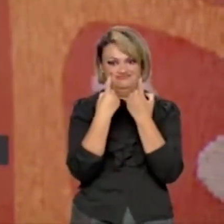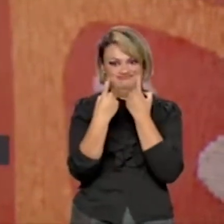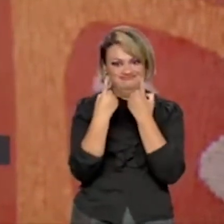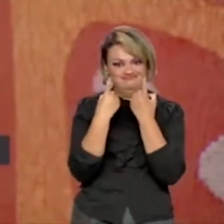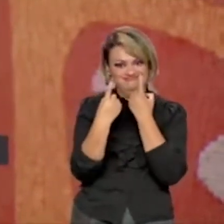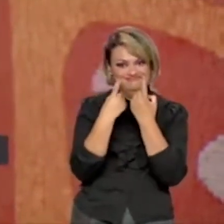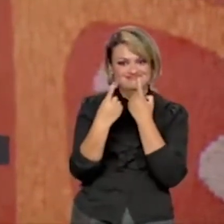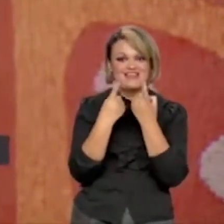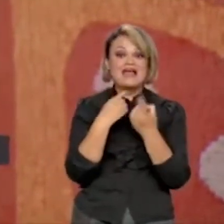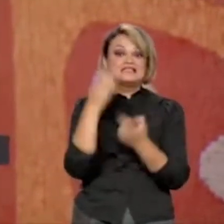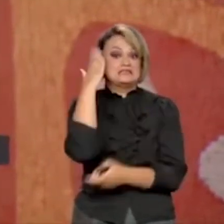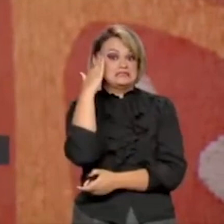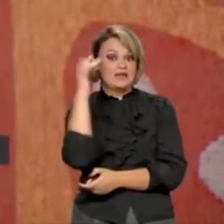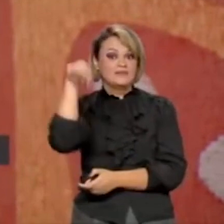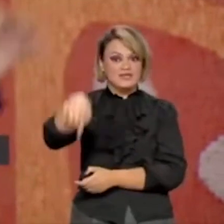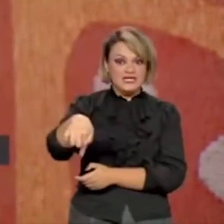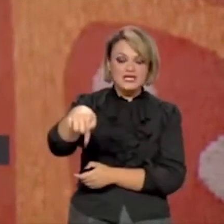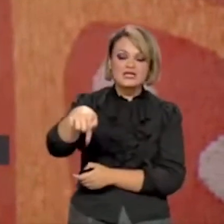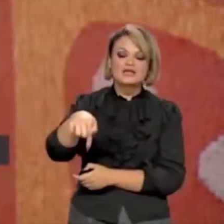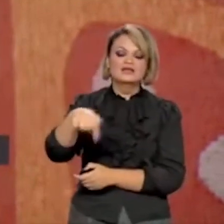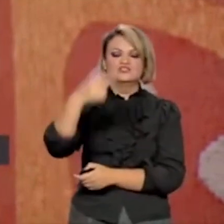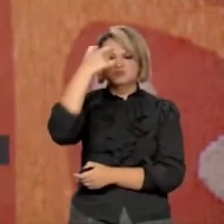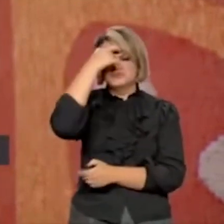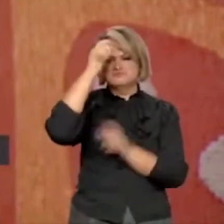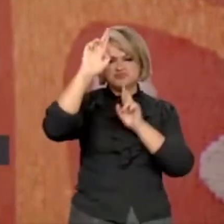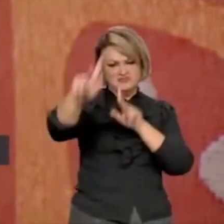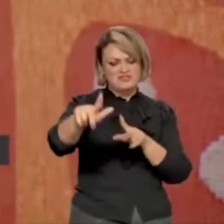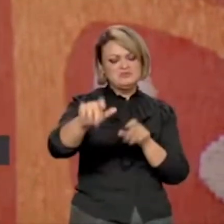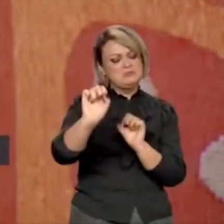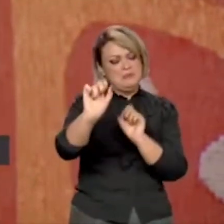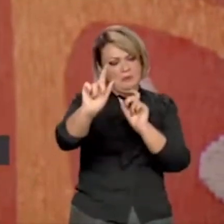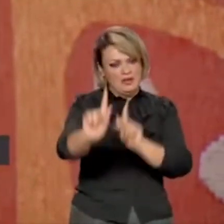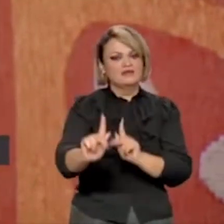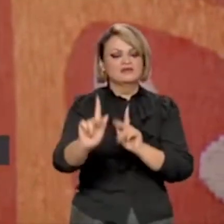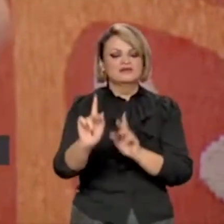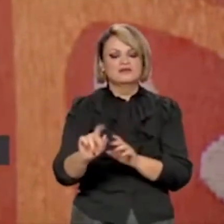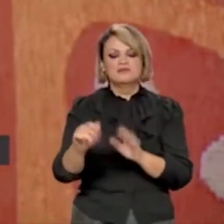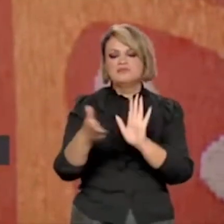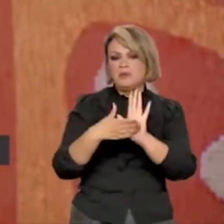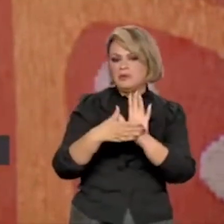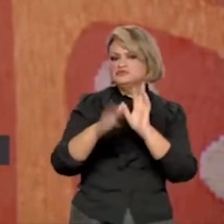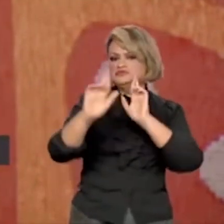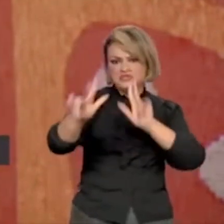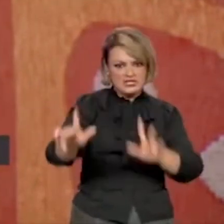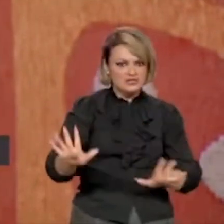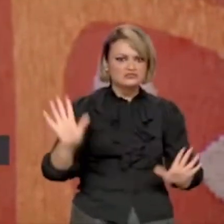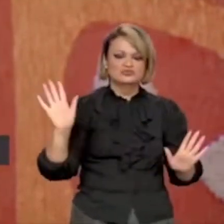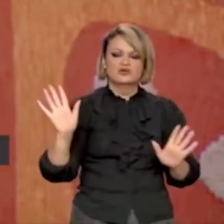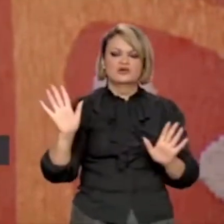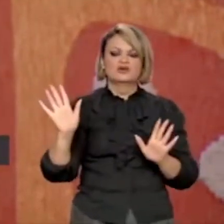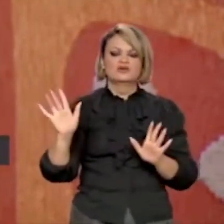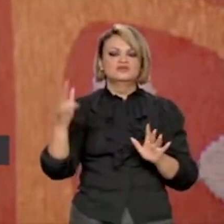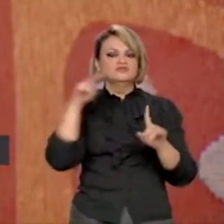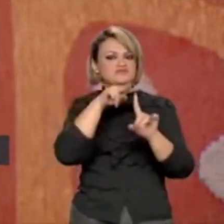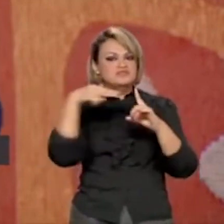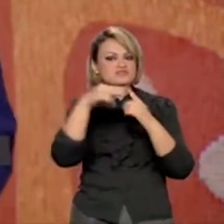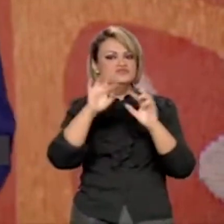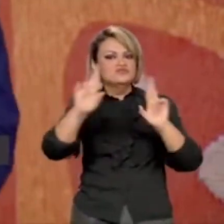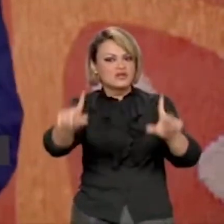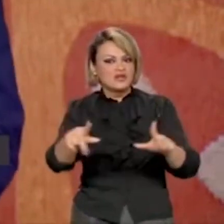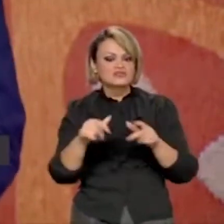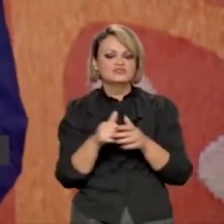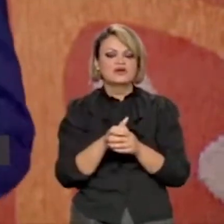sabemos aqui que podemos ter pensamentos diferentes propostas diferentes visões